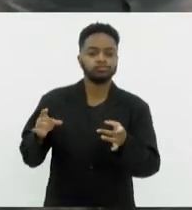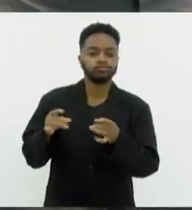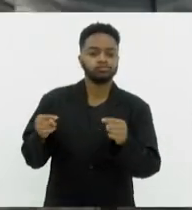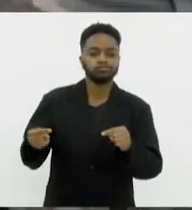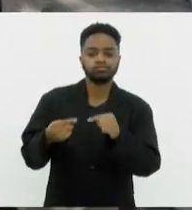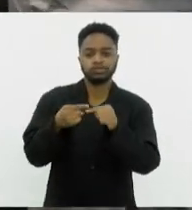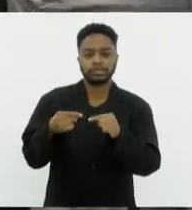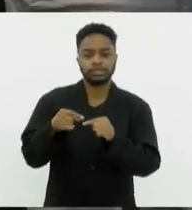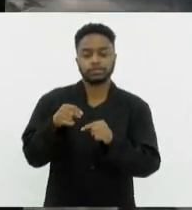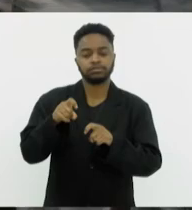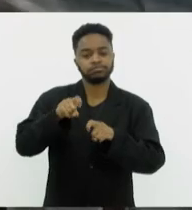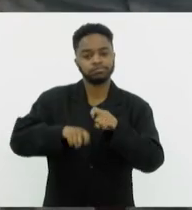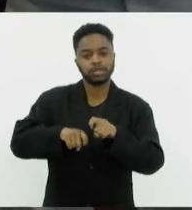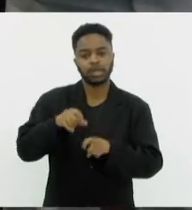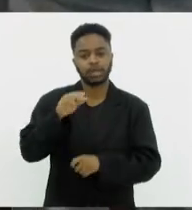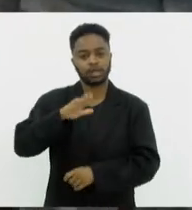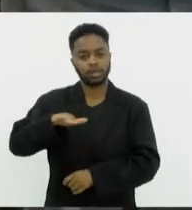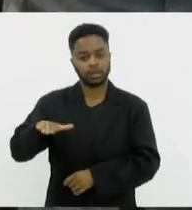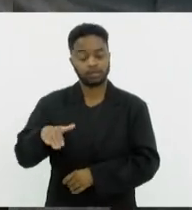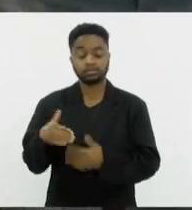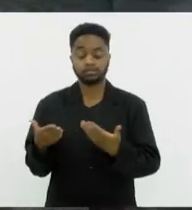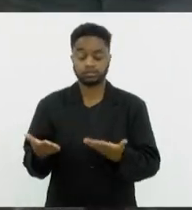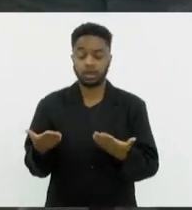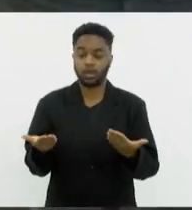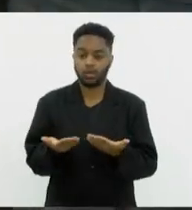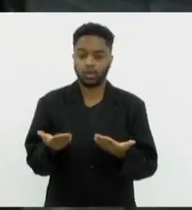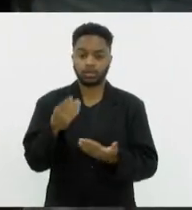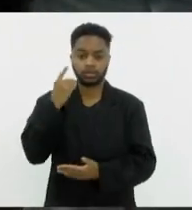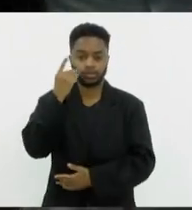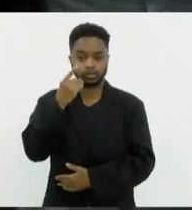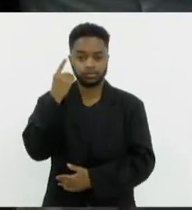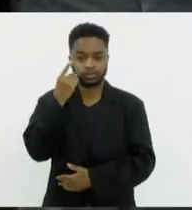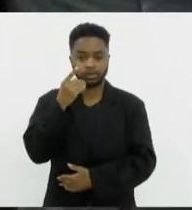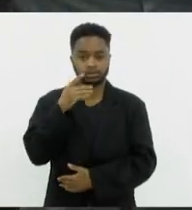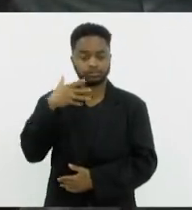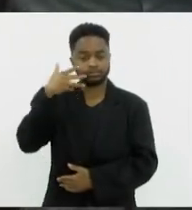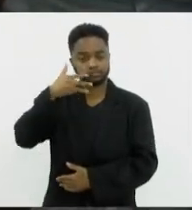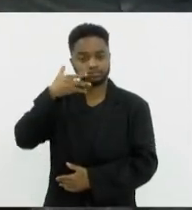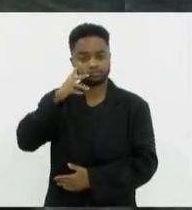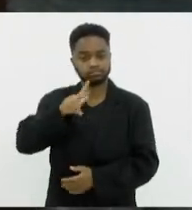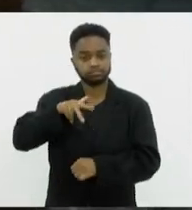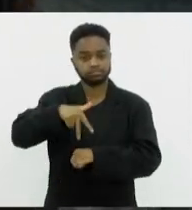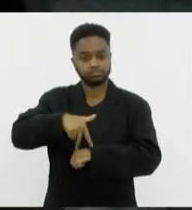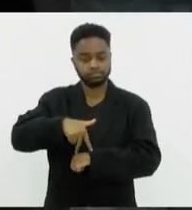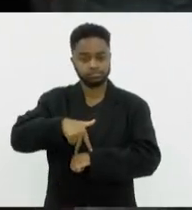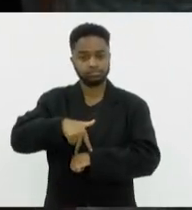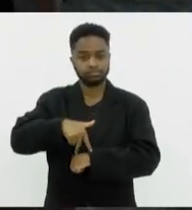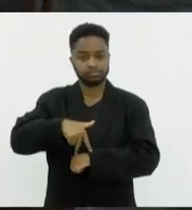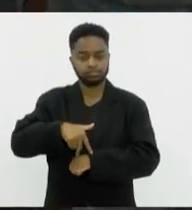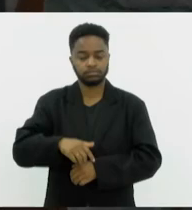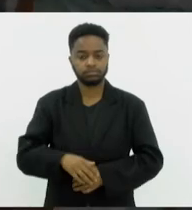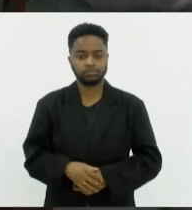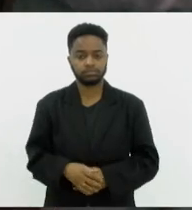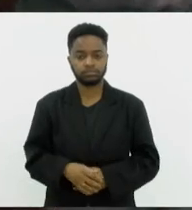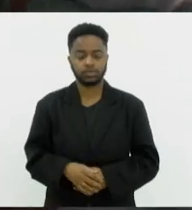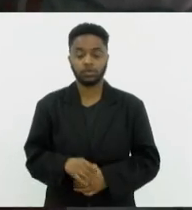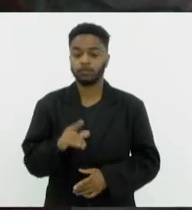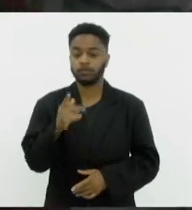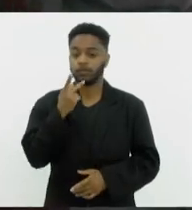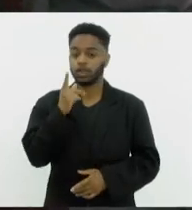agora, anteriormente, uma deputada veio aqui falar na tribuna, no microfone, que o